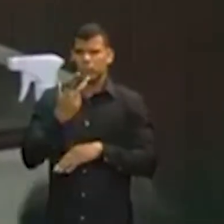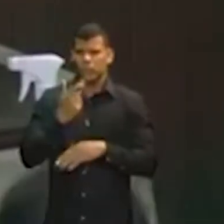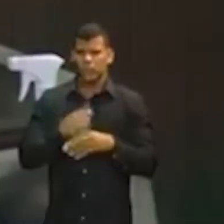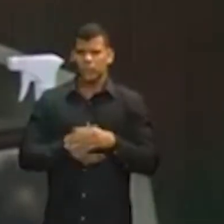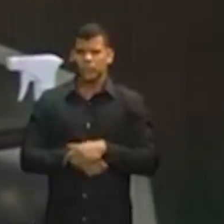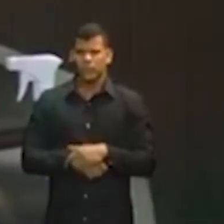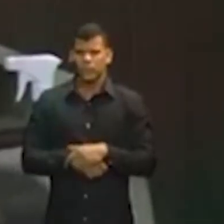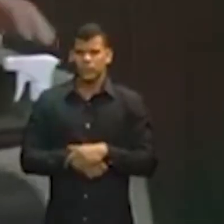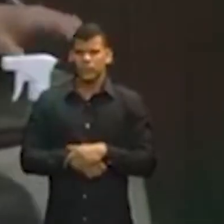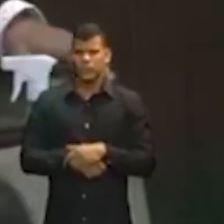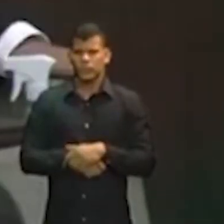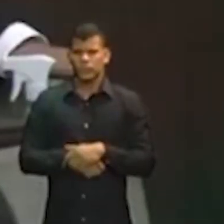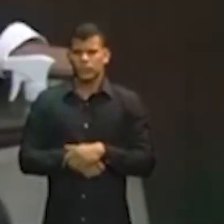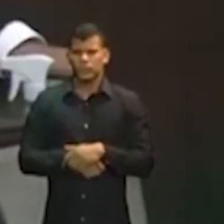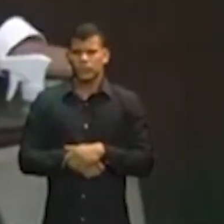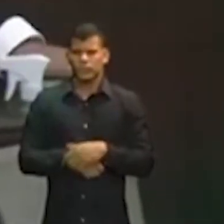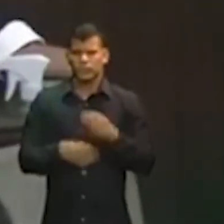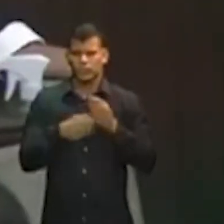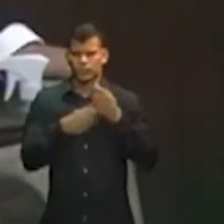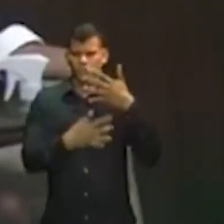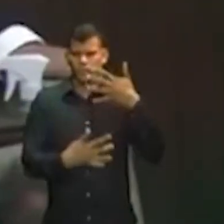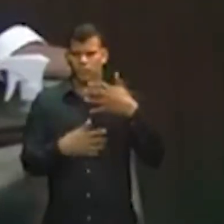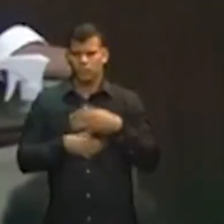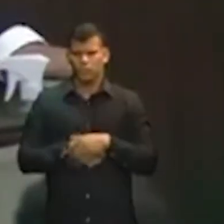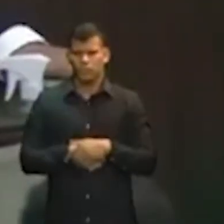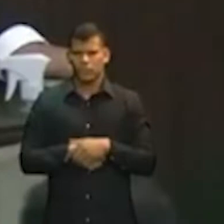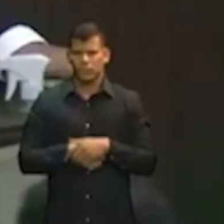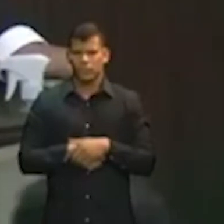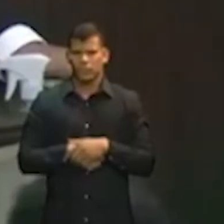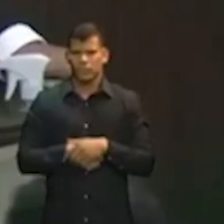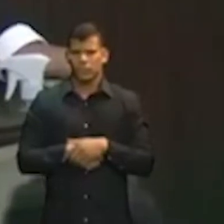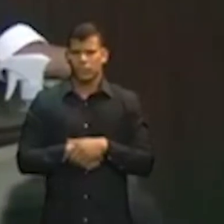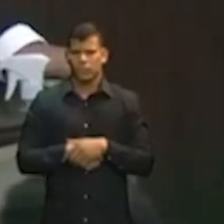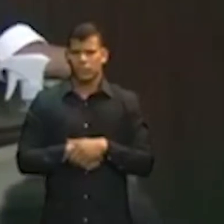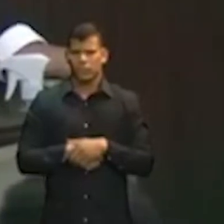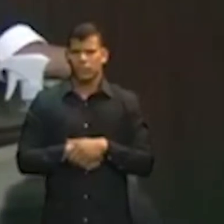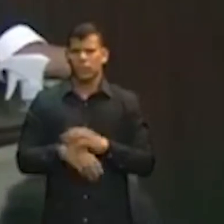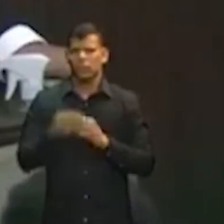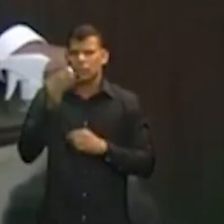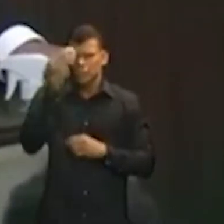Ceará. Tem fila, entendeu? Agora, dizer aqui,